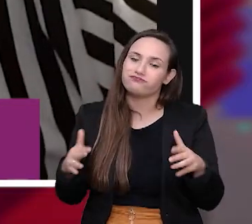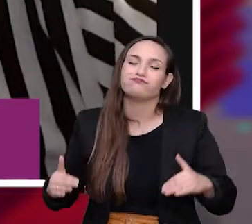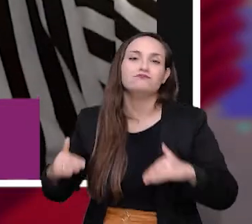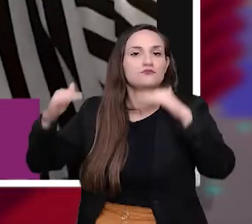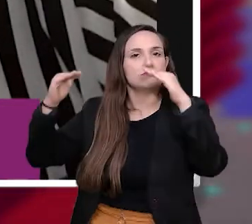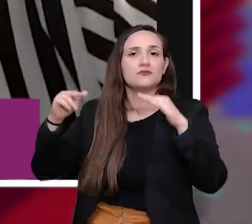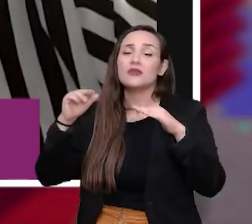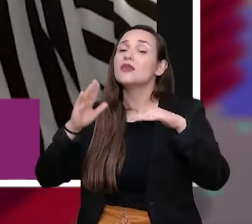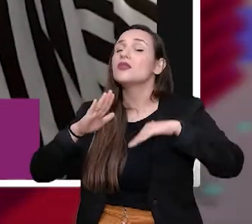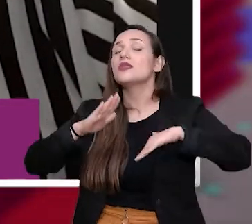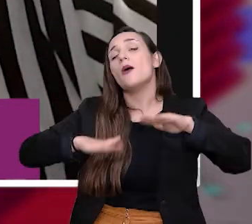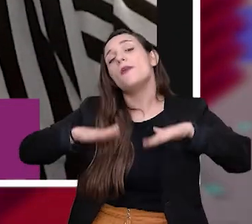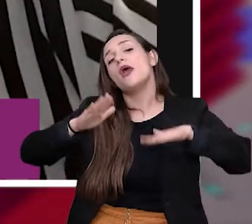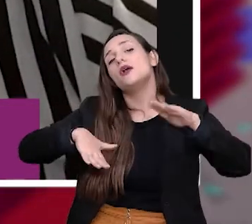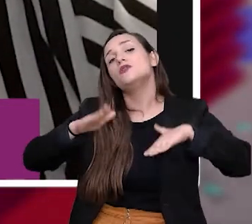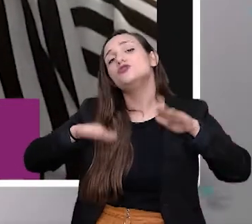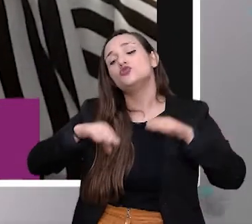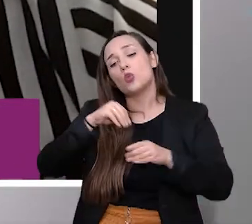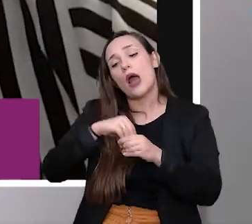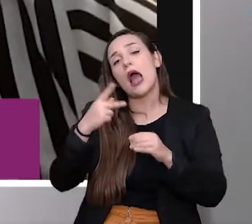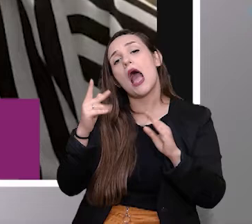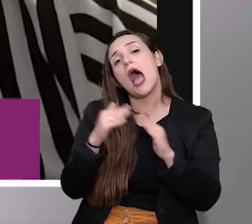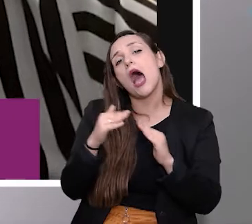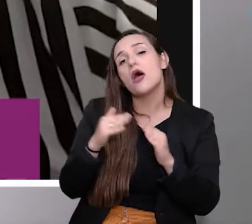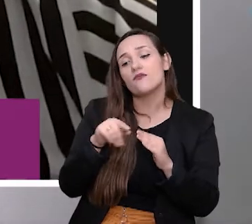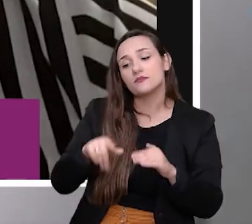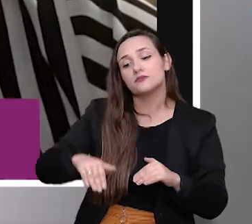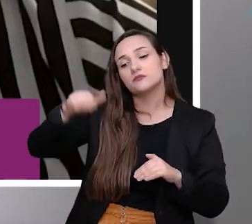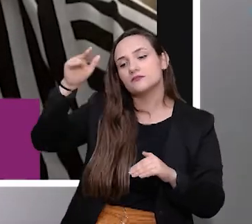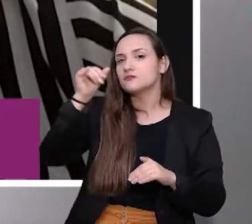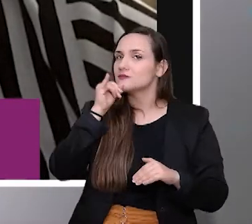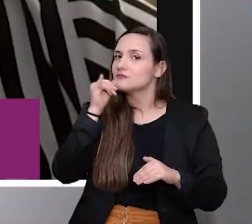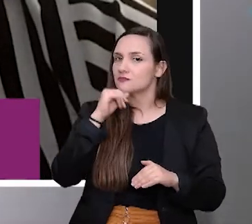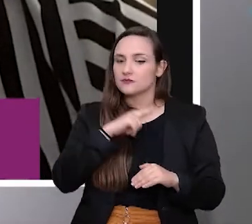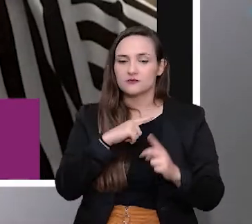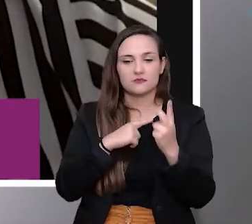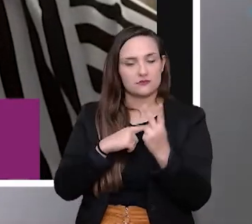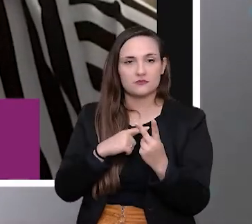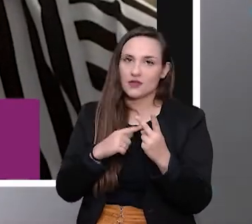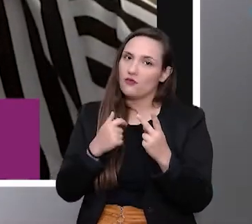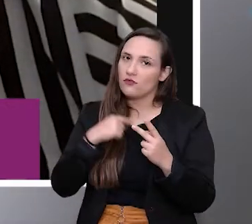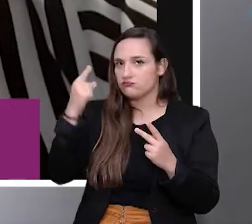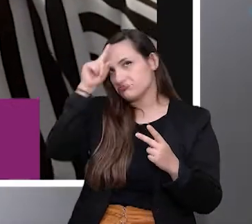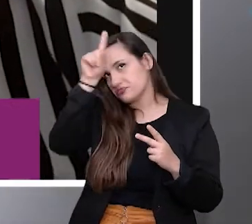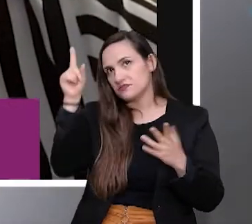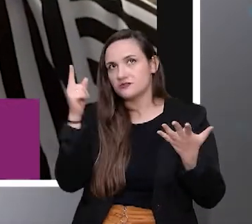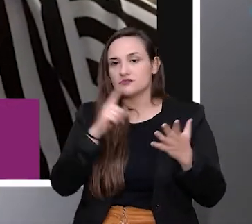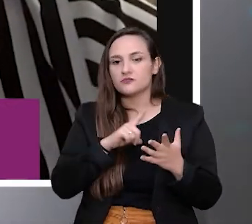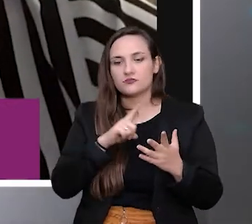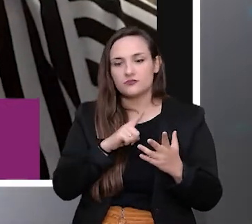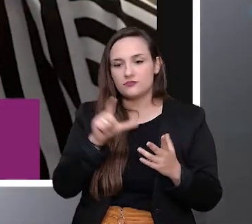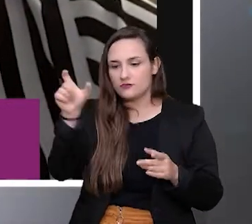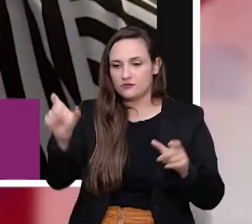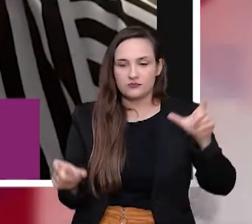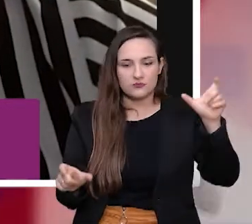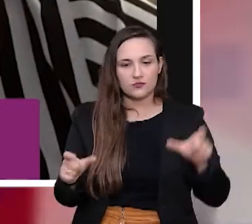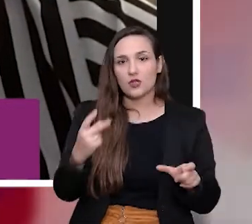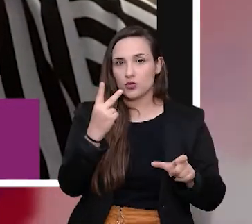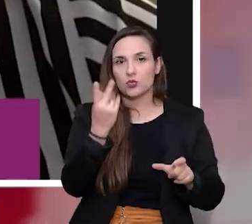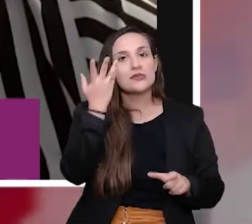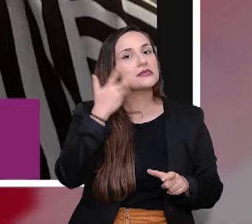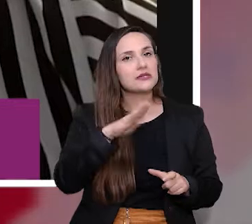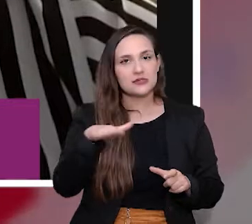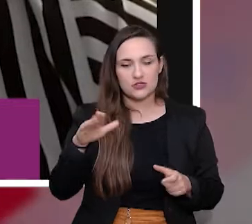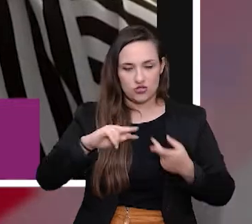dependendo da criação, do ambiente que você vive. Por exemplo, você tem duas crianças, estou inventando aqui, né? Duas crianças com